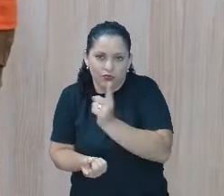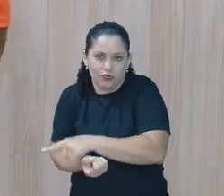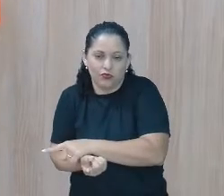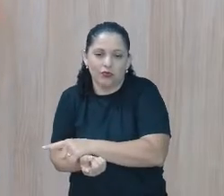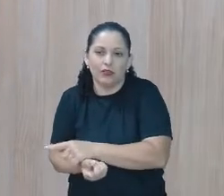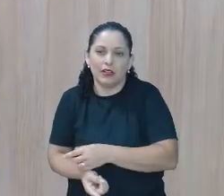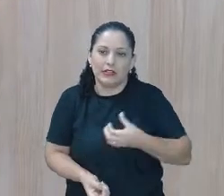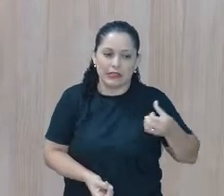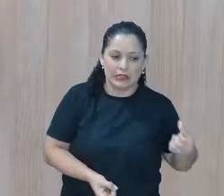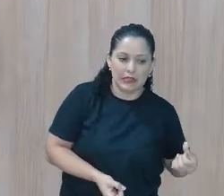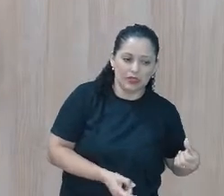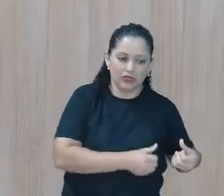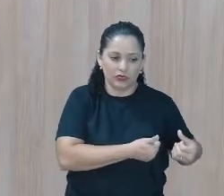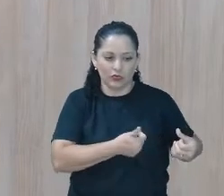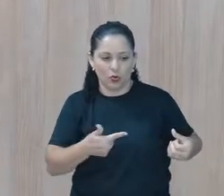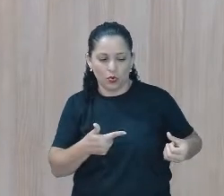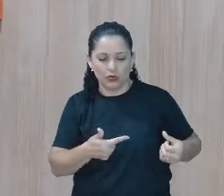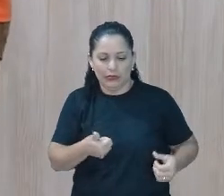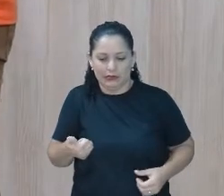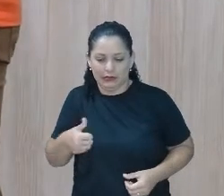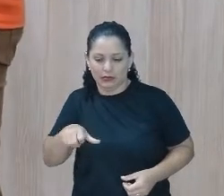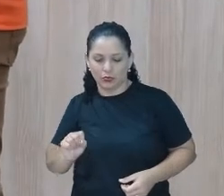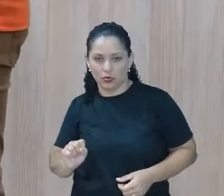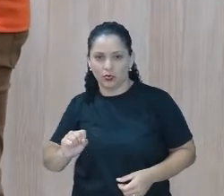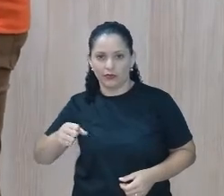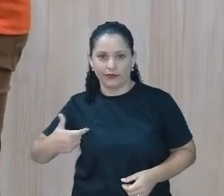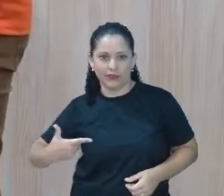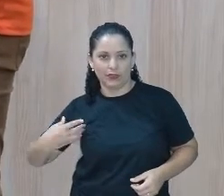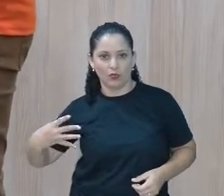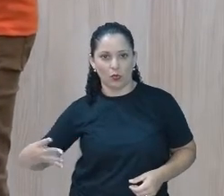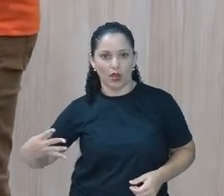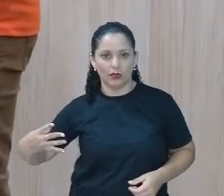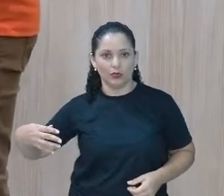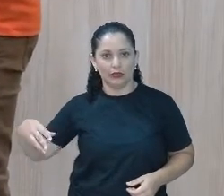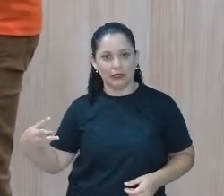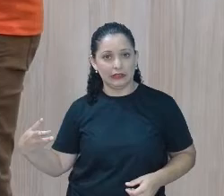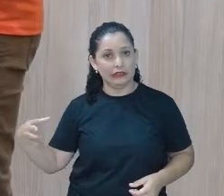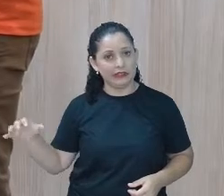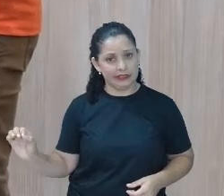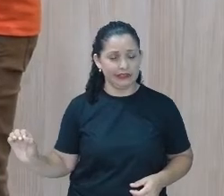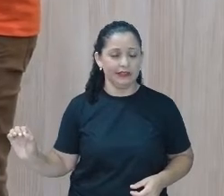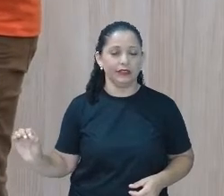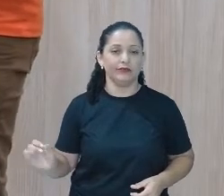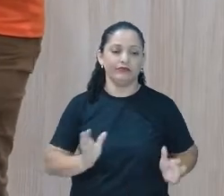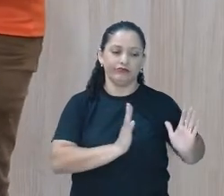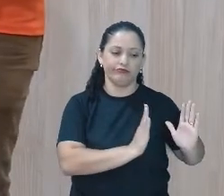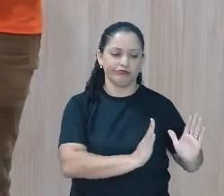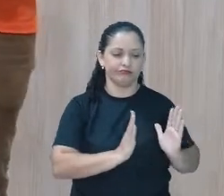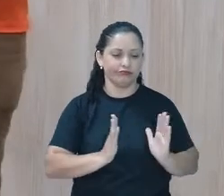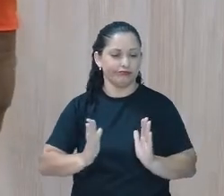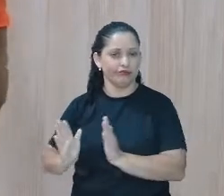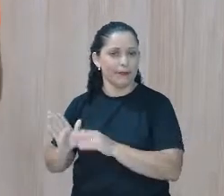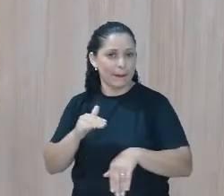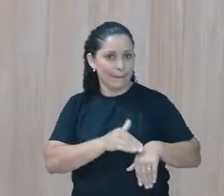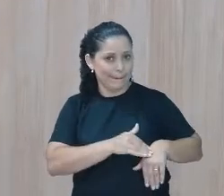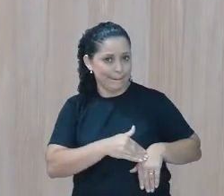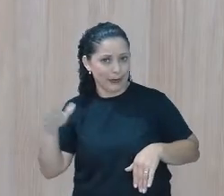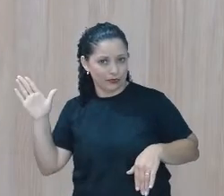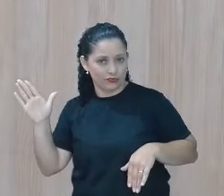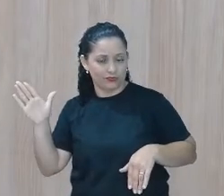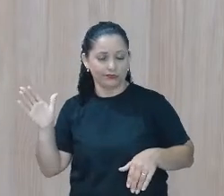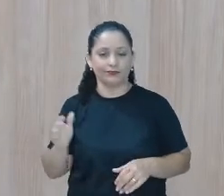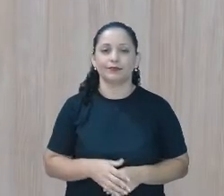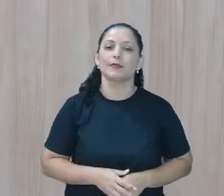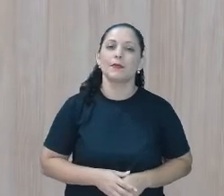certo? 6, 12, 18, 24, 30, certo? Então, quando eu aumento